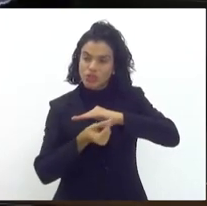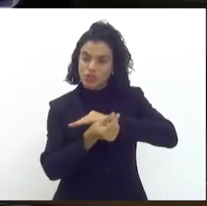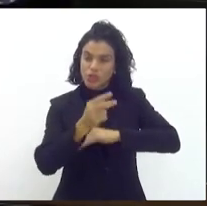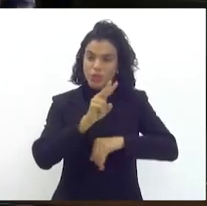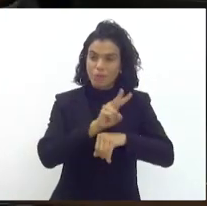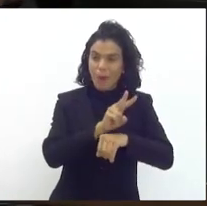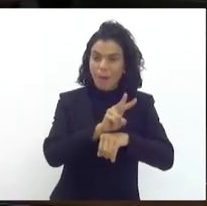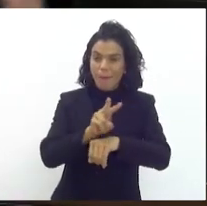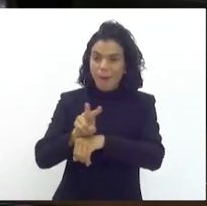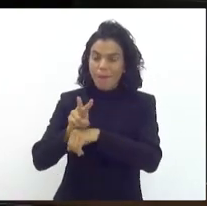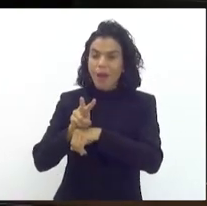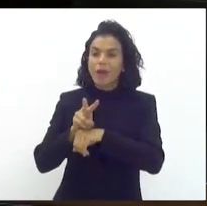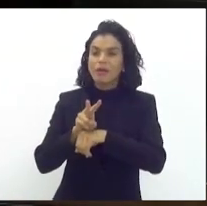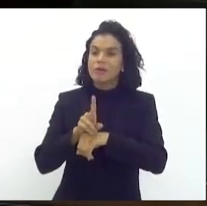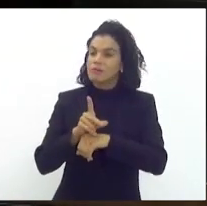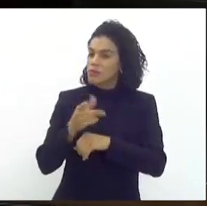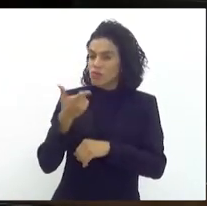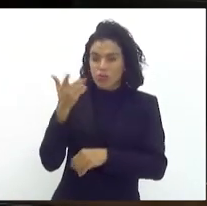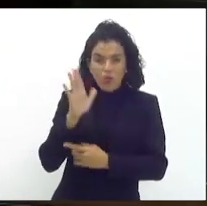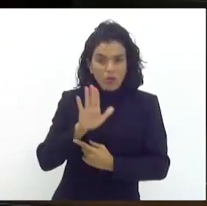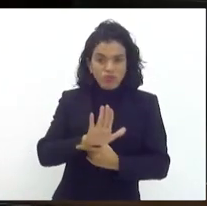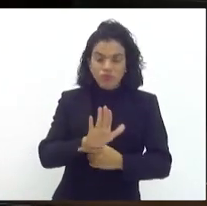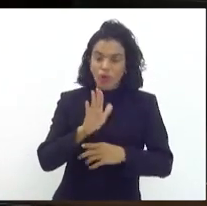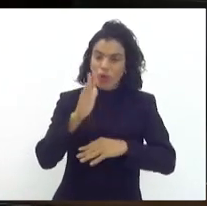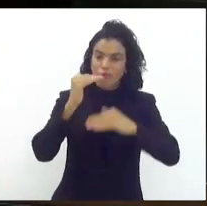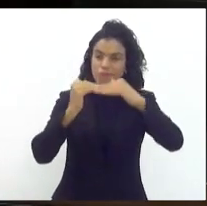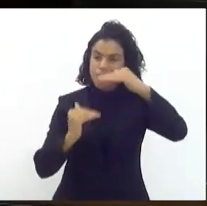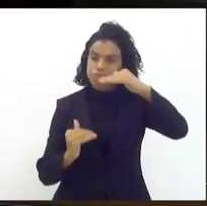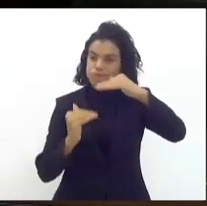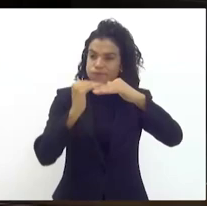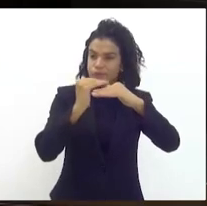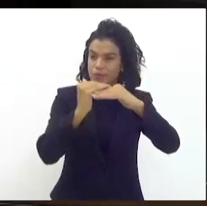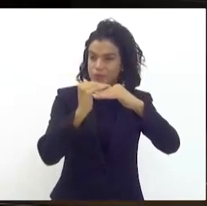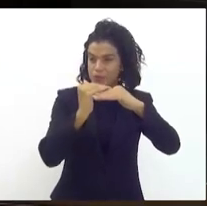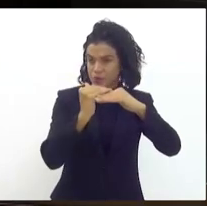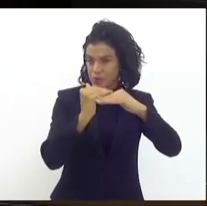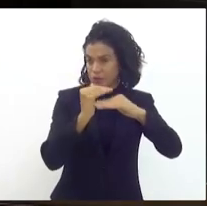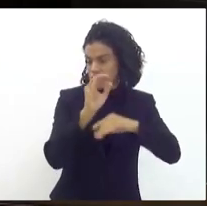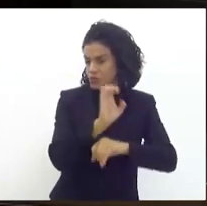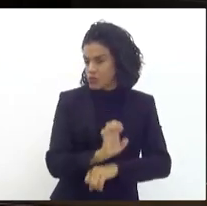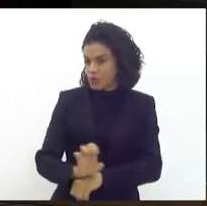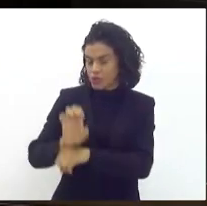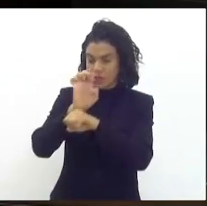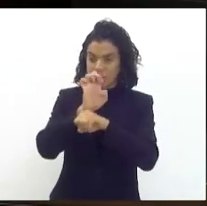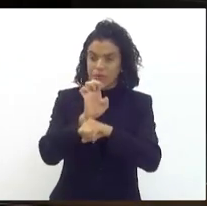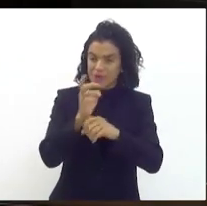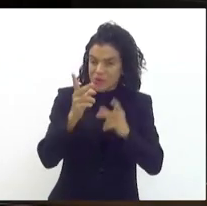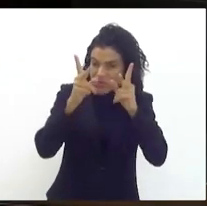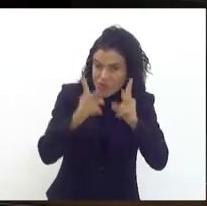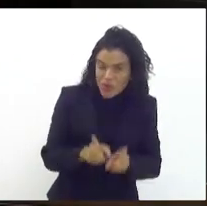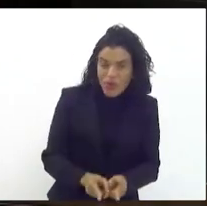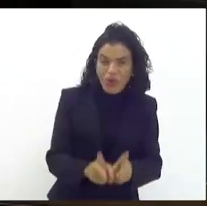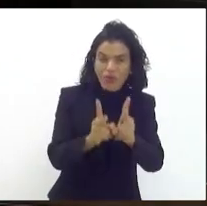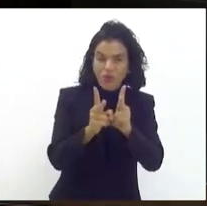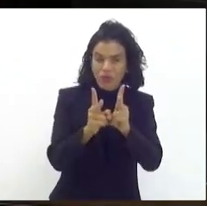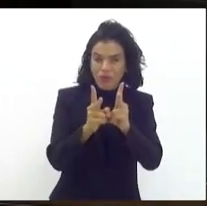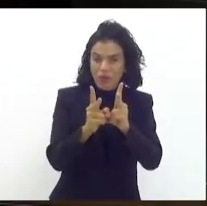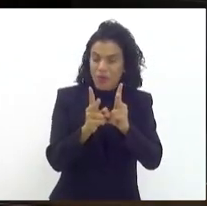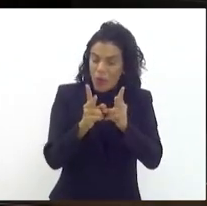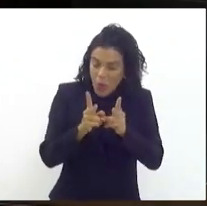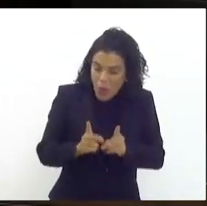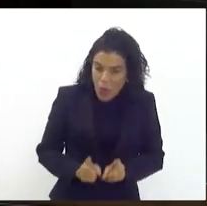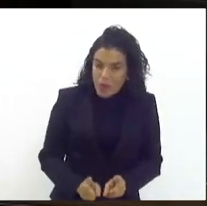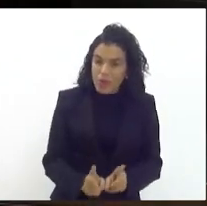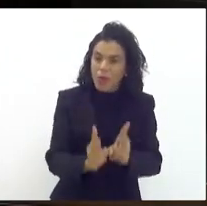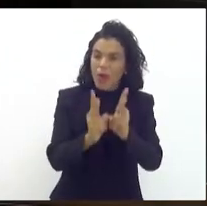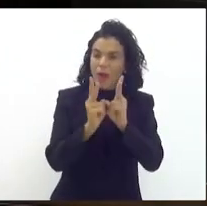a desigualdade Regional e foi um aumento expressivo que aconteceu no spa Então nós vamos cometer o mesmo erro de continuar